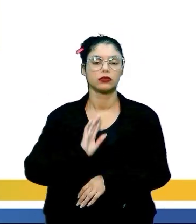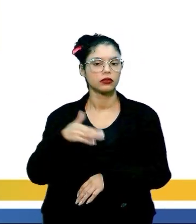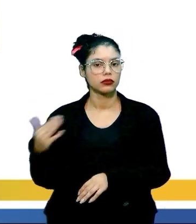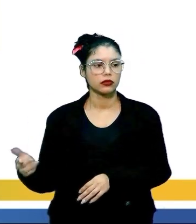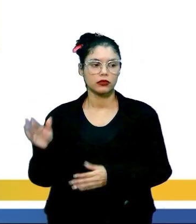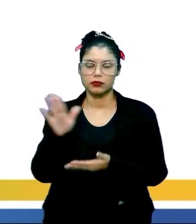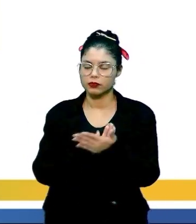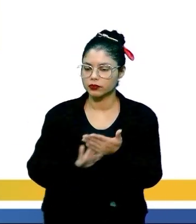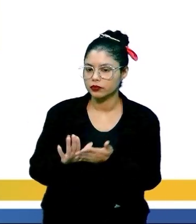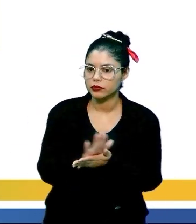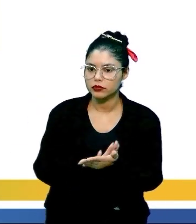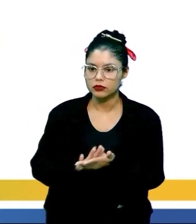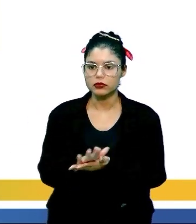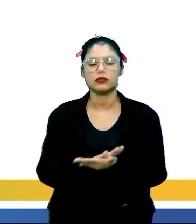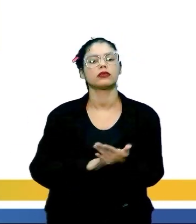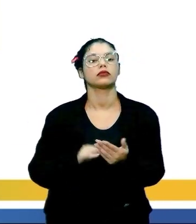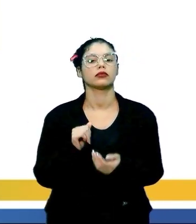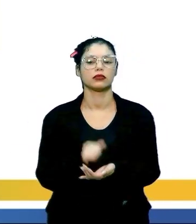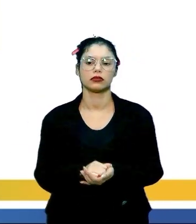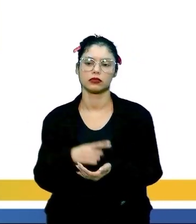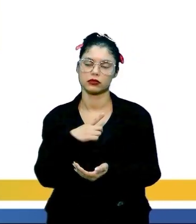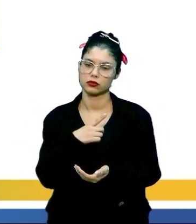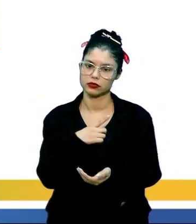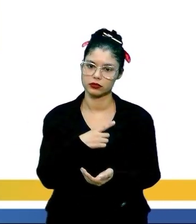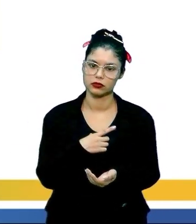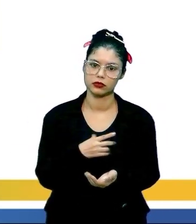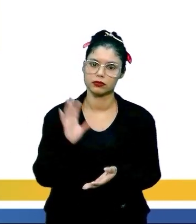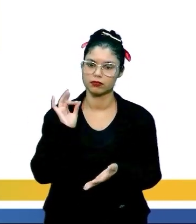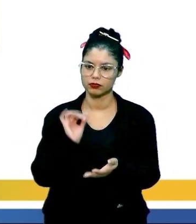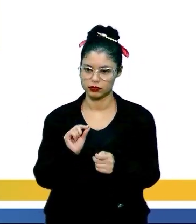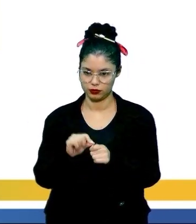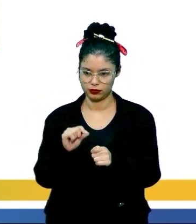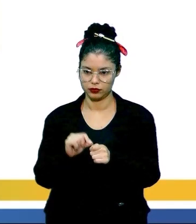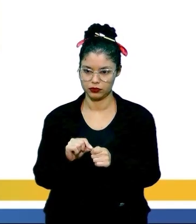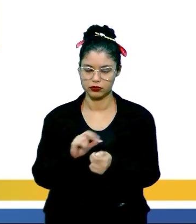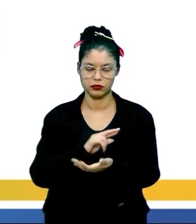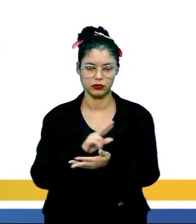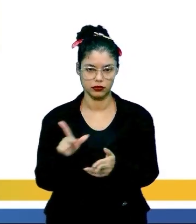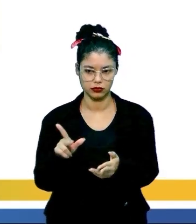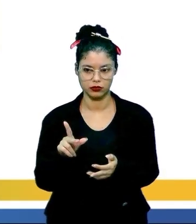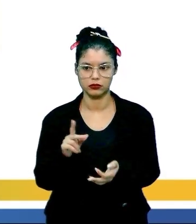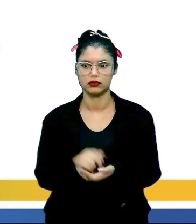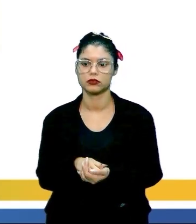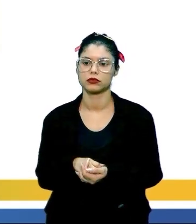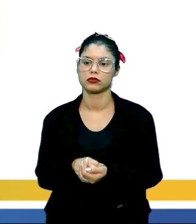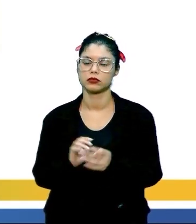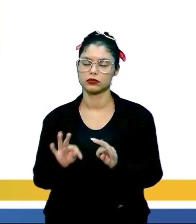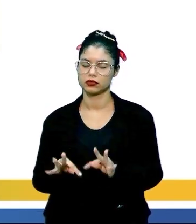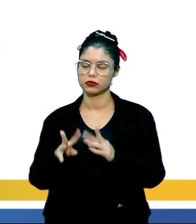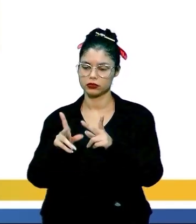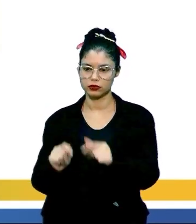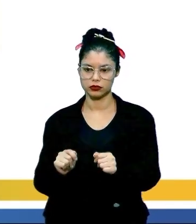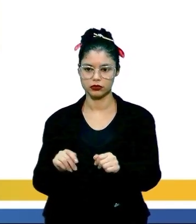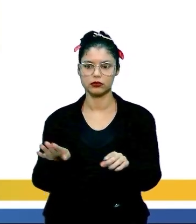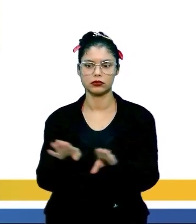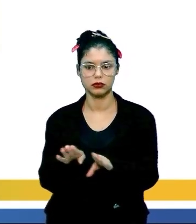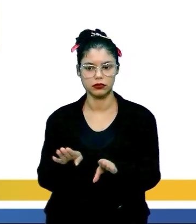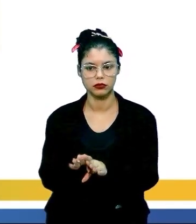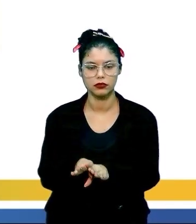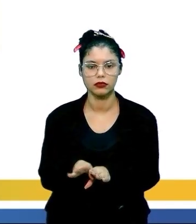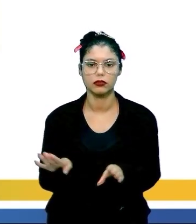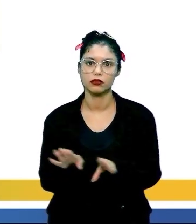quando nenhuma das variáveis estiverem de fato variando. Ou seja, quando todo mundo